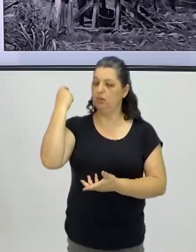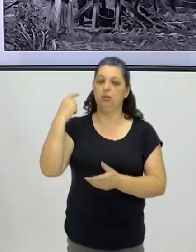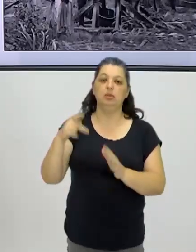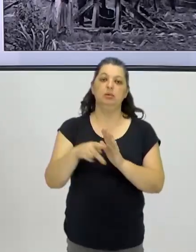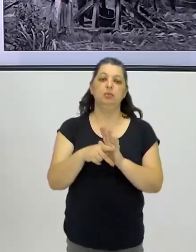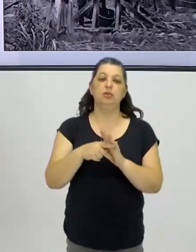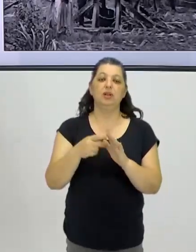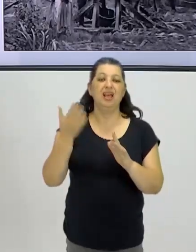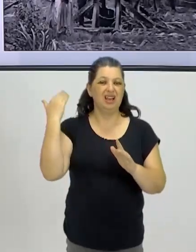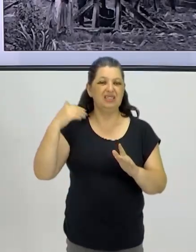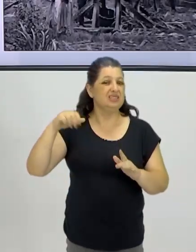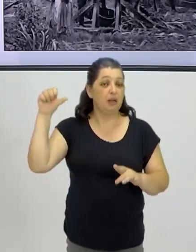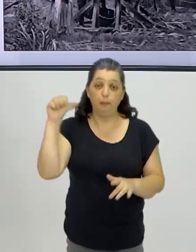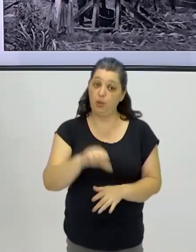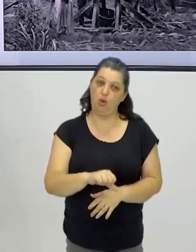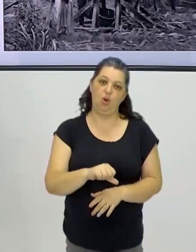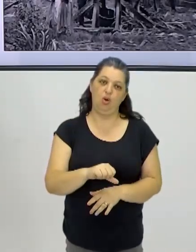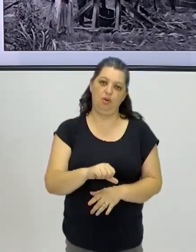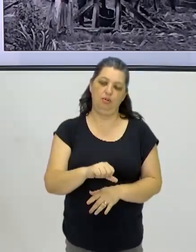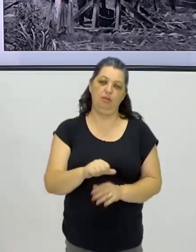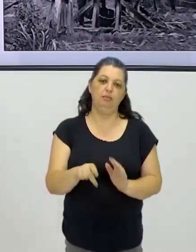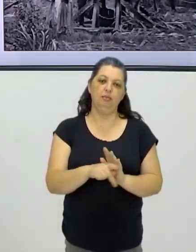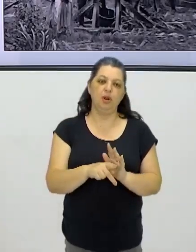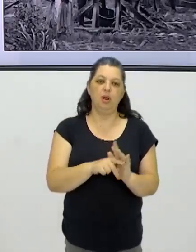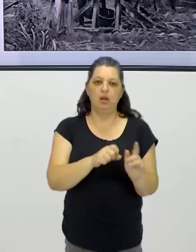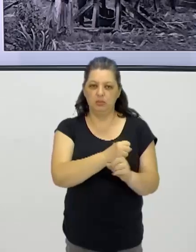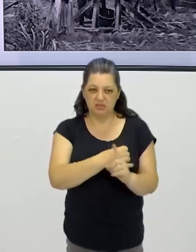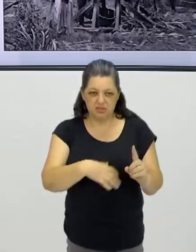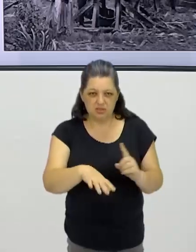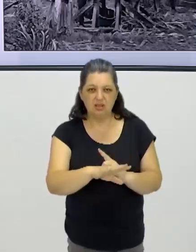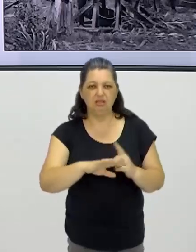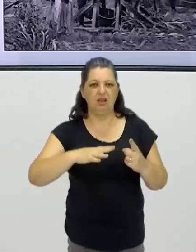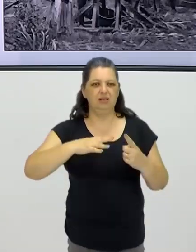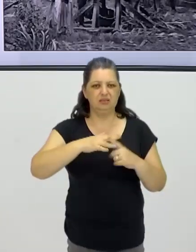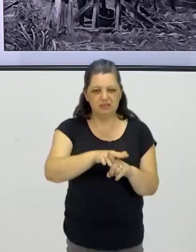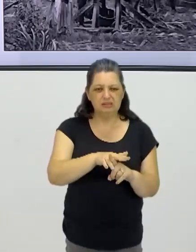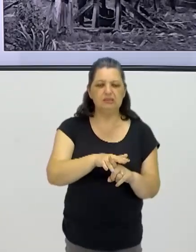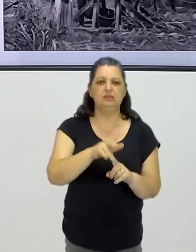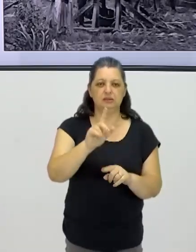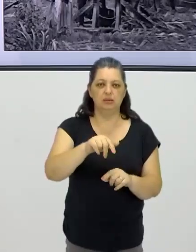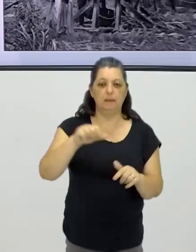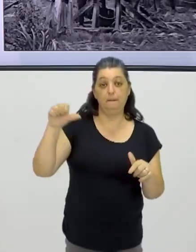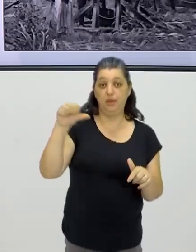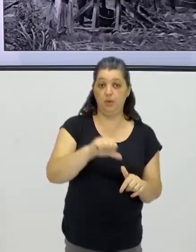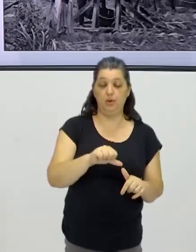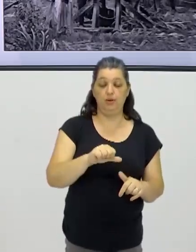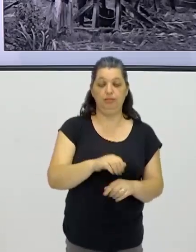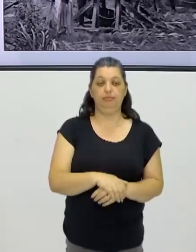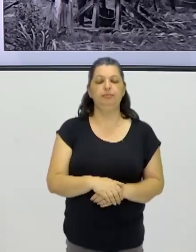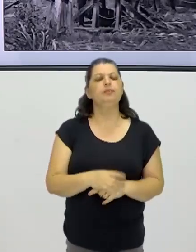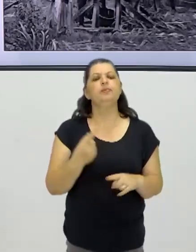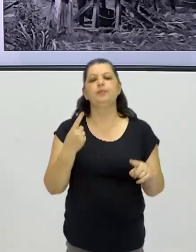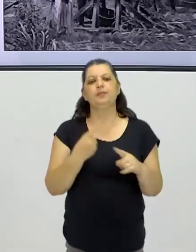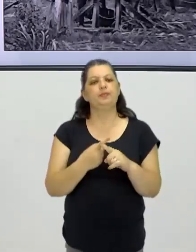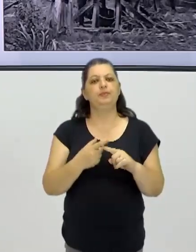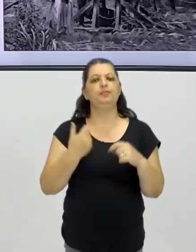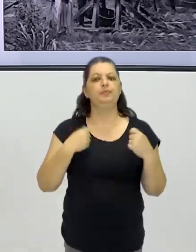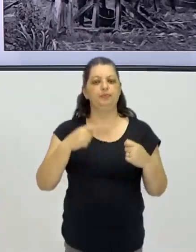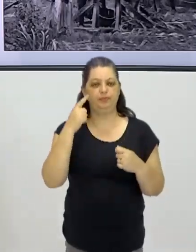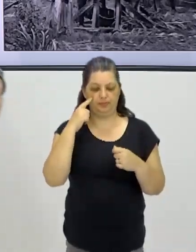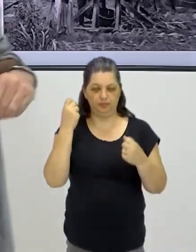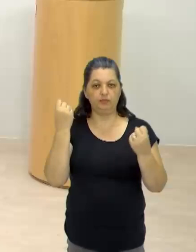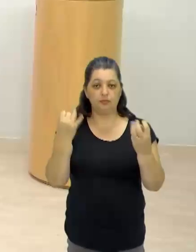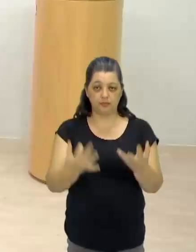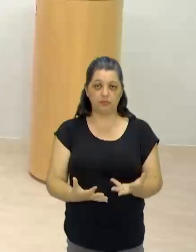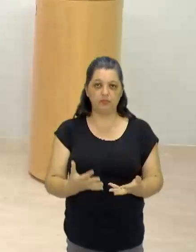eram piores. E ele fala, que bonito, foi minha época, que legal. Por que a gente tem que fazer essa digressão? Volta lá para